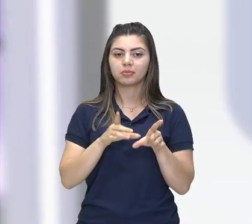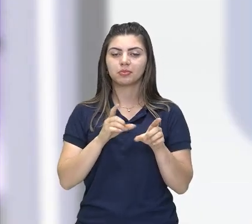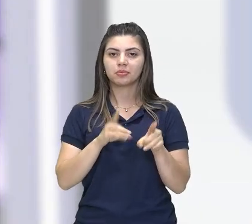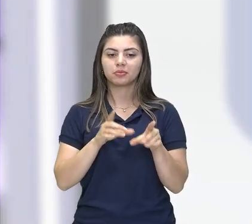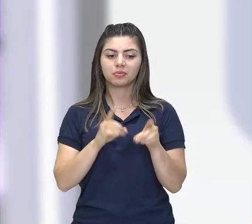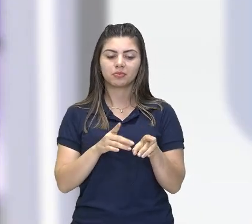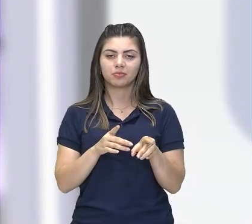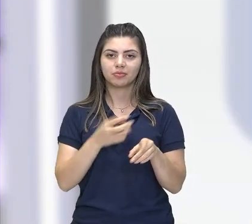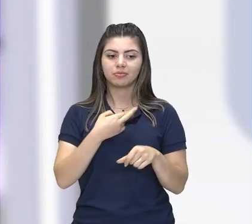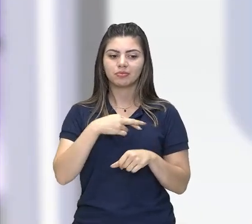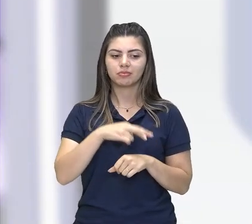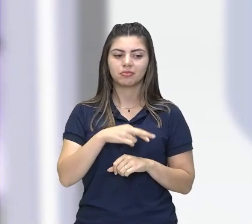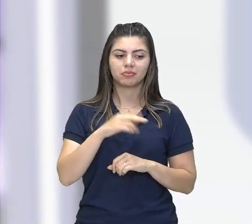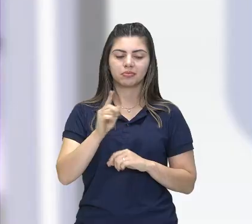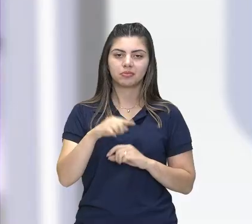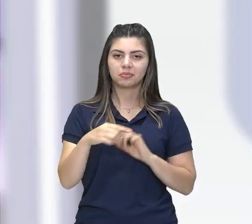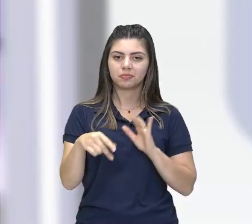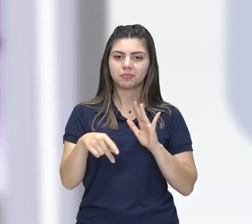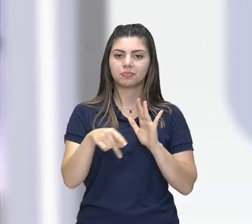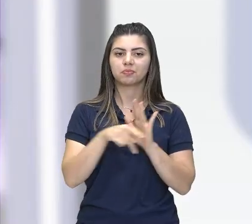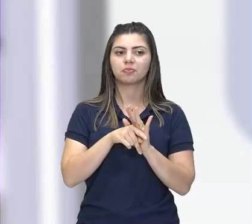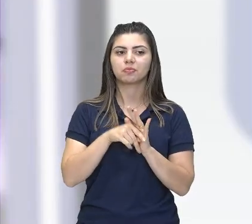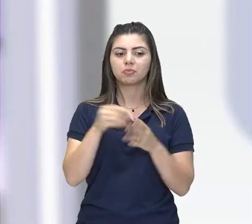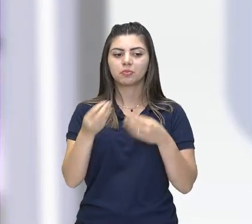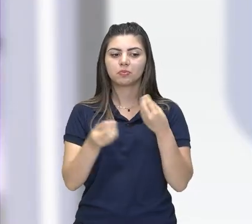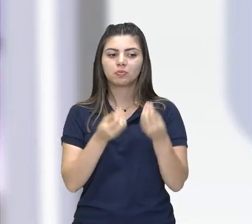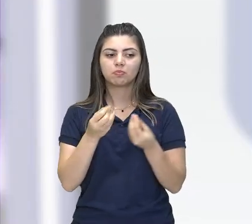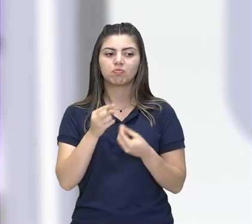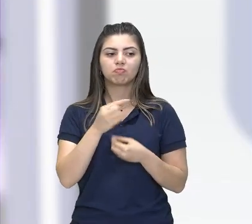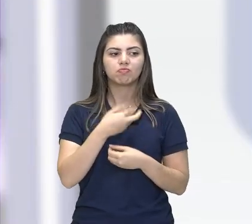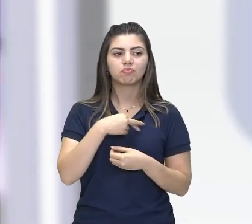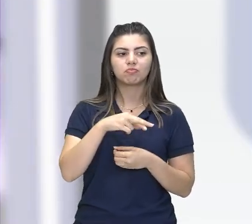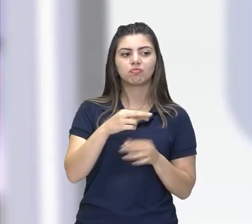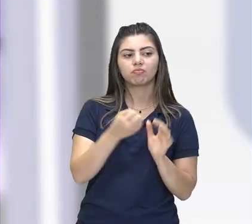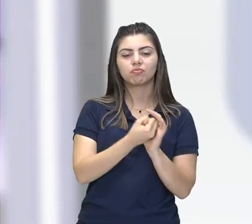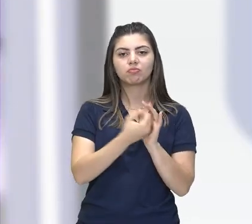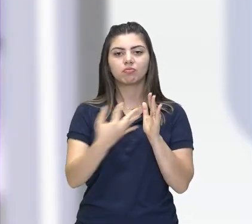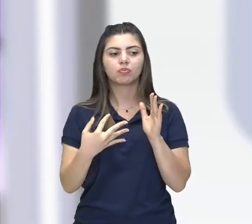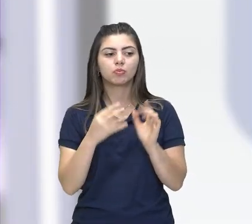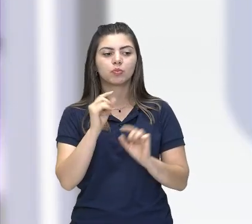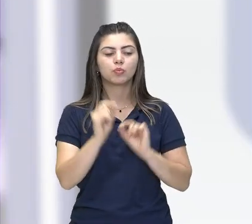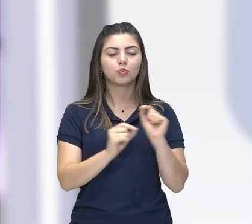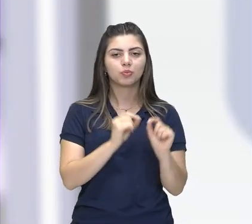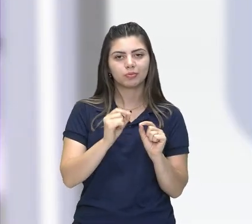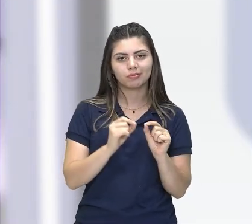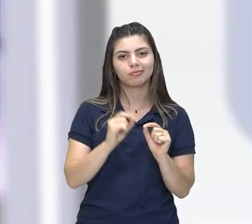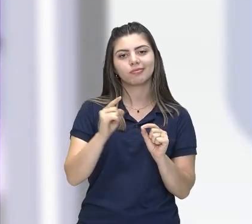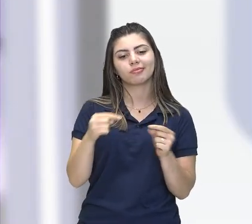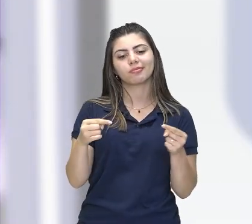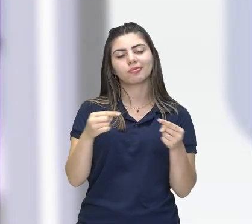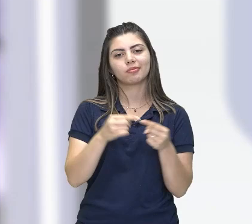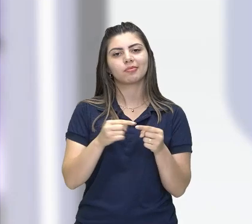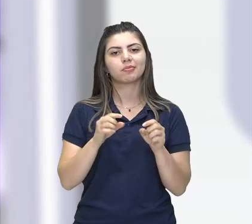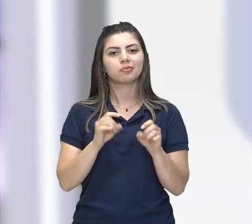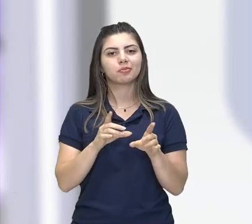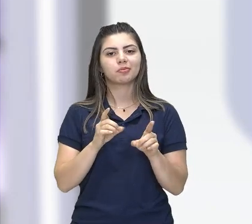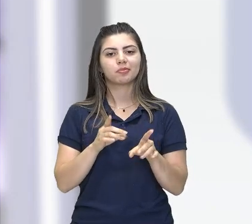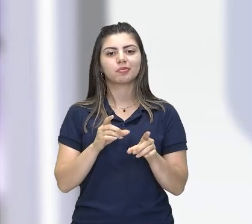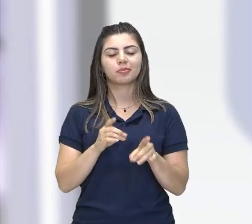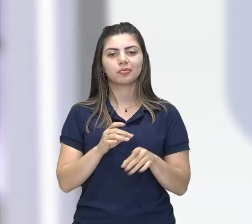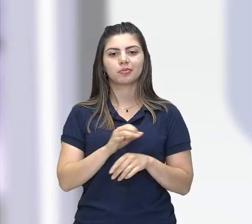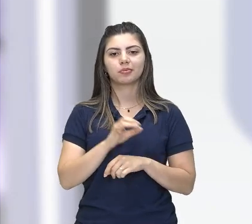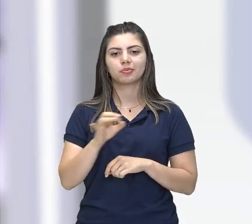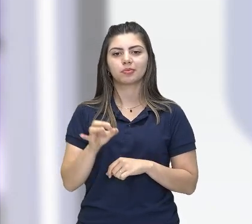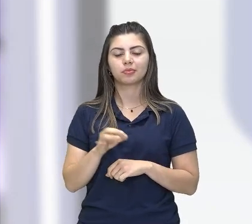cara, que vai dar o formato da religião, que vai dar as principais características daquela religião